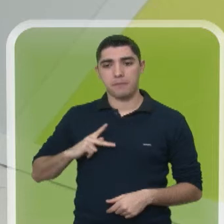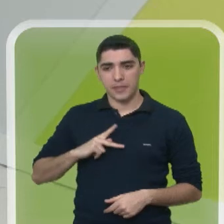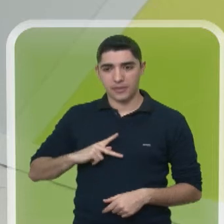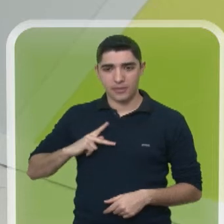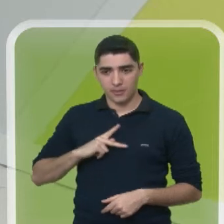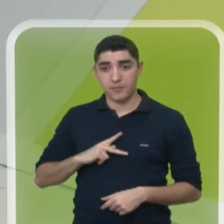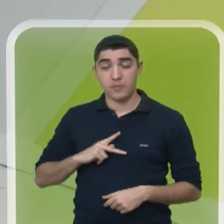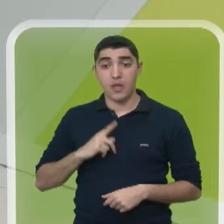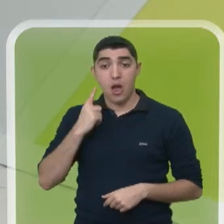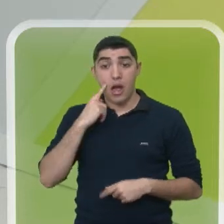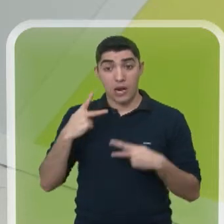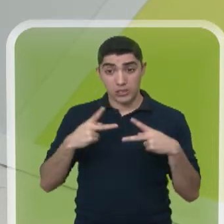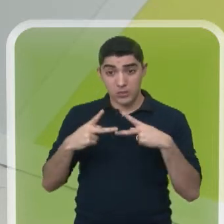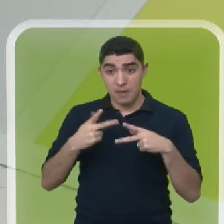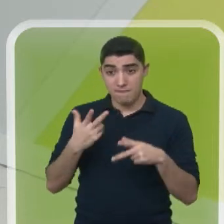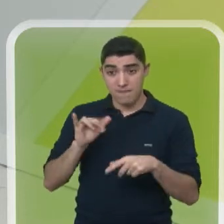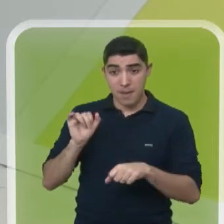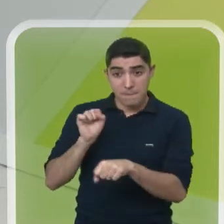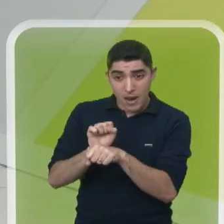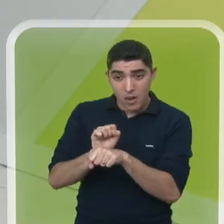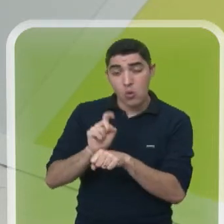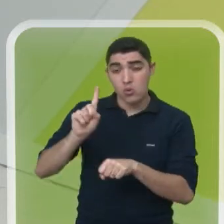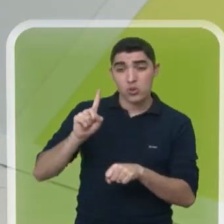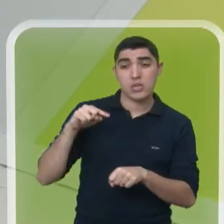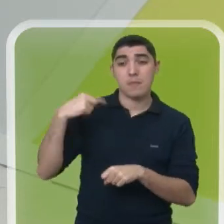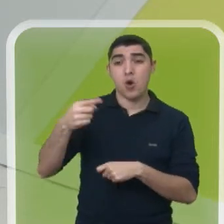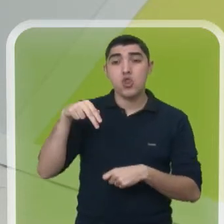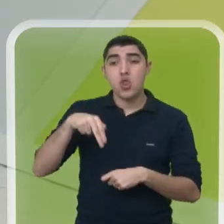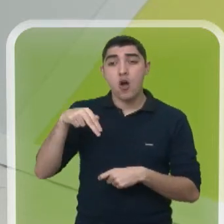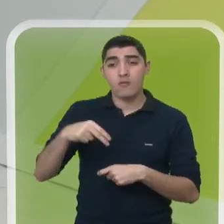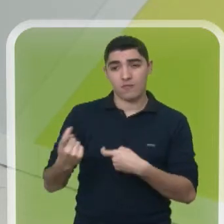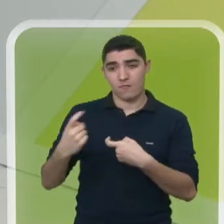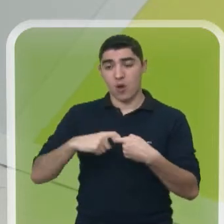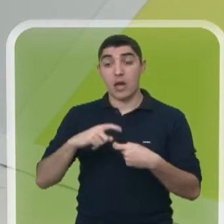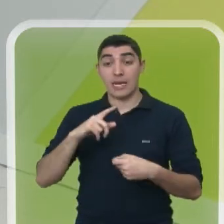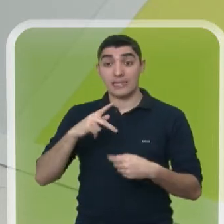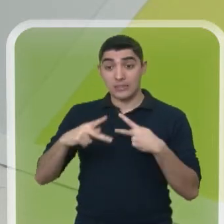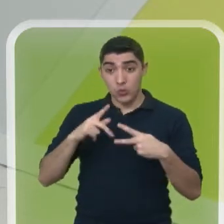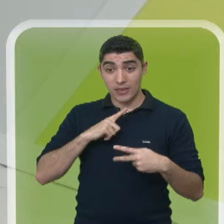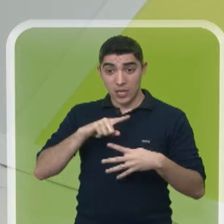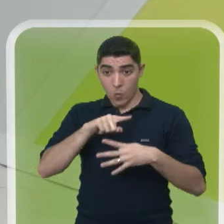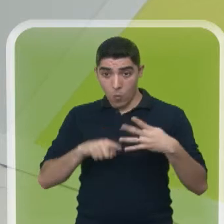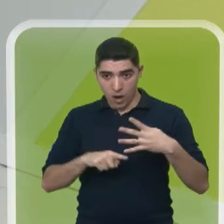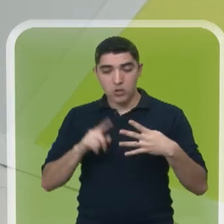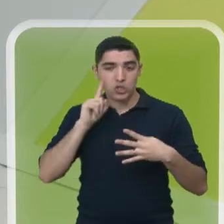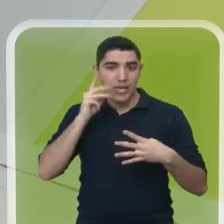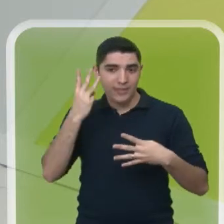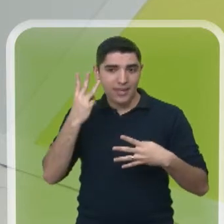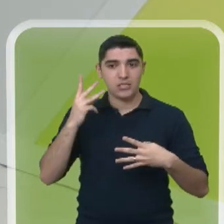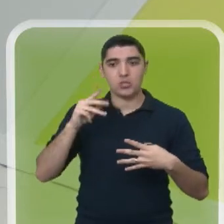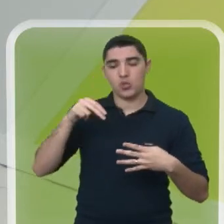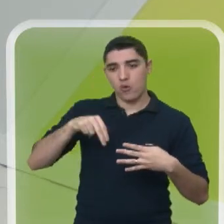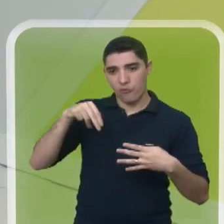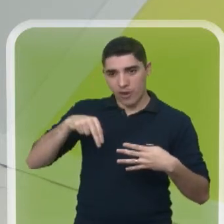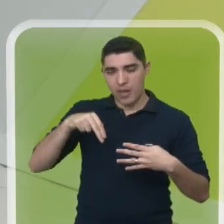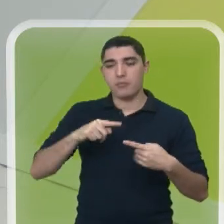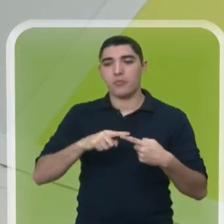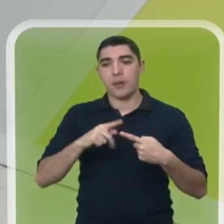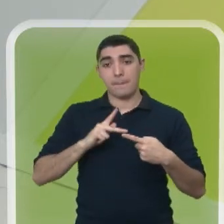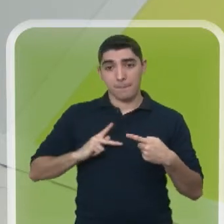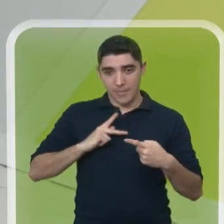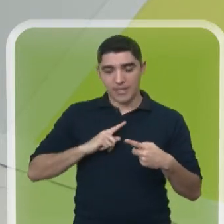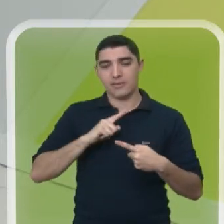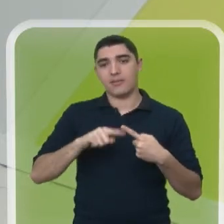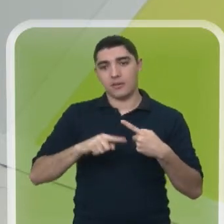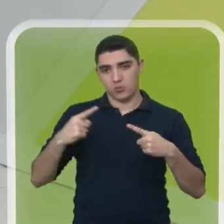uma pausa, só vai voltar em novembro. O São José tem 4 jogos ainda para fazer. Dia 3 de novembro, em casa, recebe o Pinda. Dia